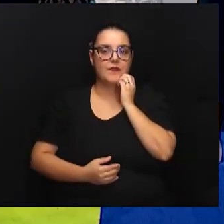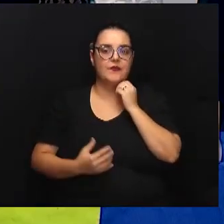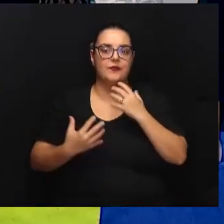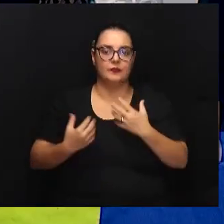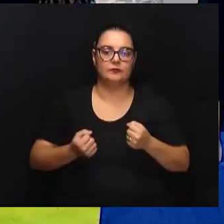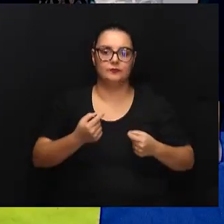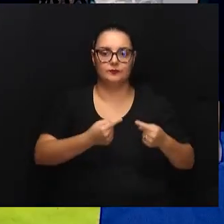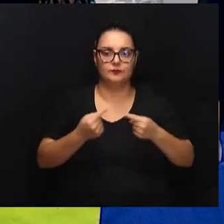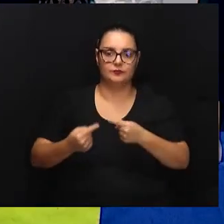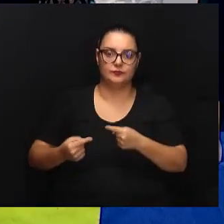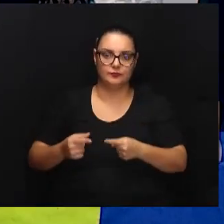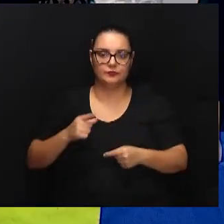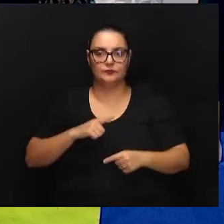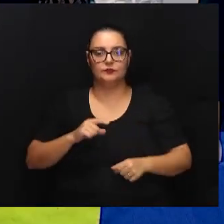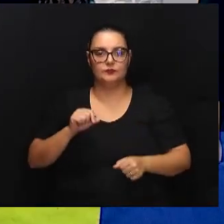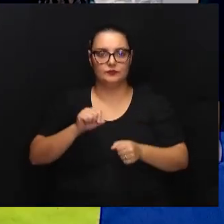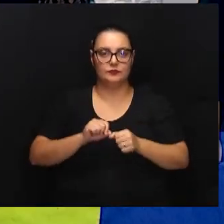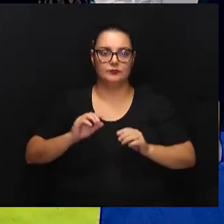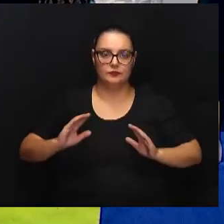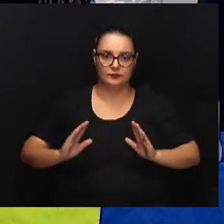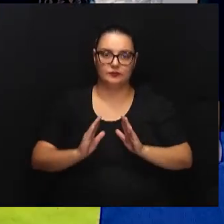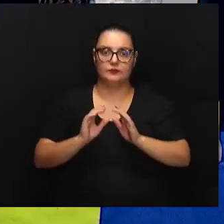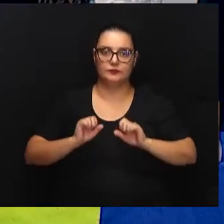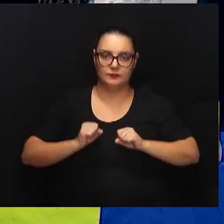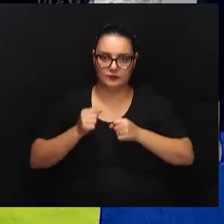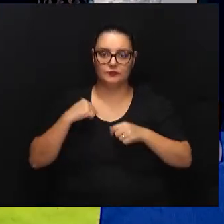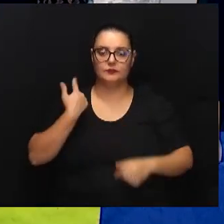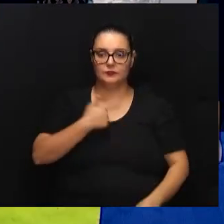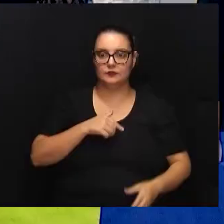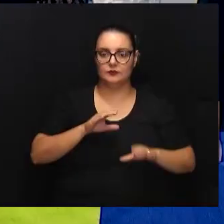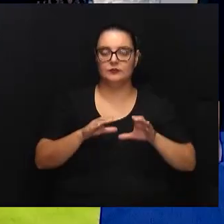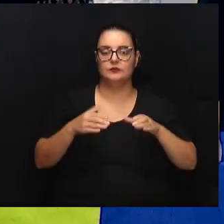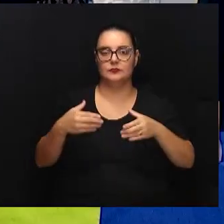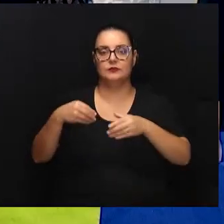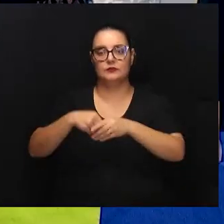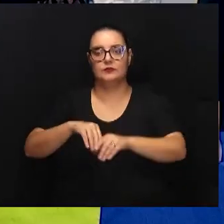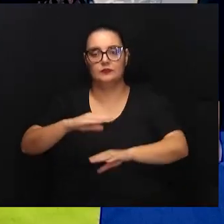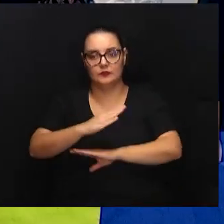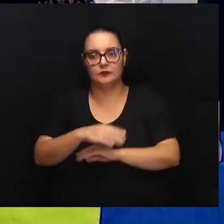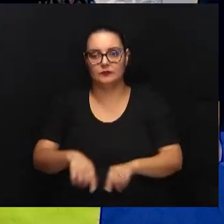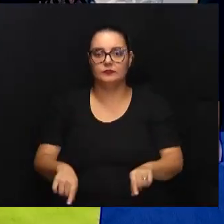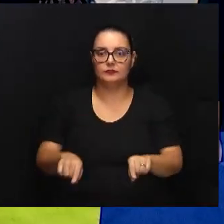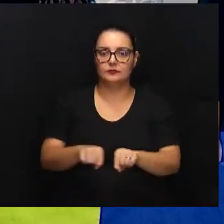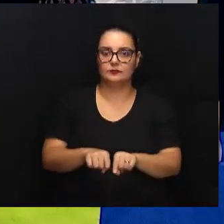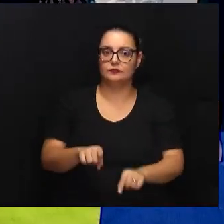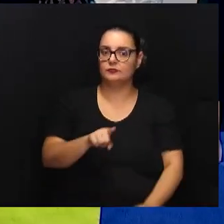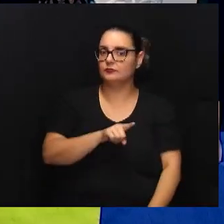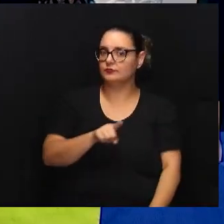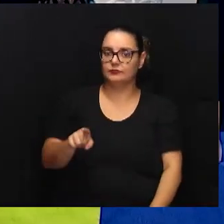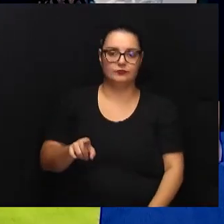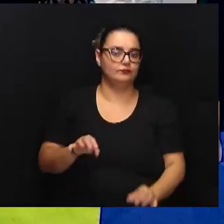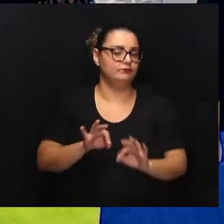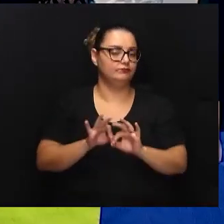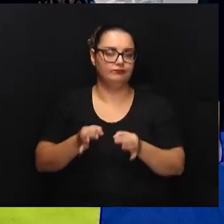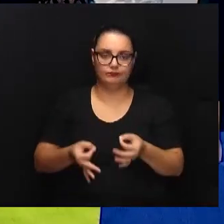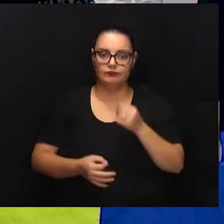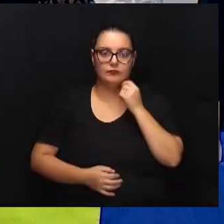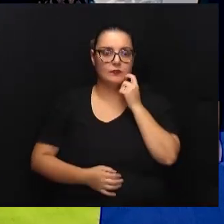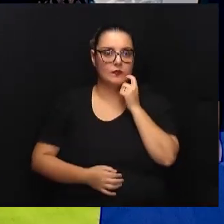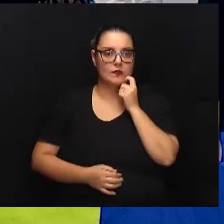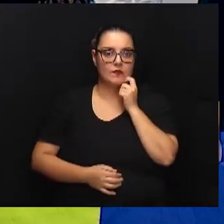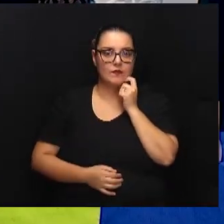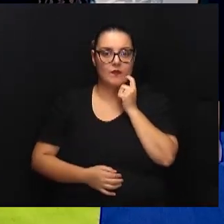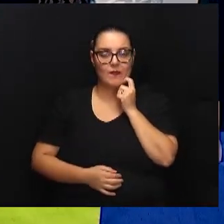construção, topou esse debate, tem feito o enfrentamento e a defesa da nossa comunidade dentro da Câmara, que não